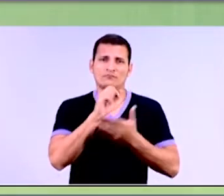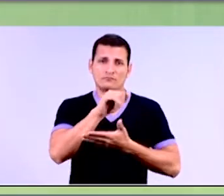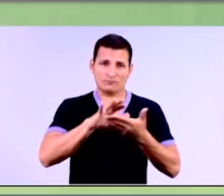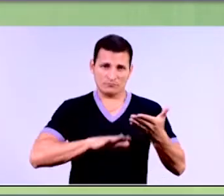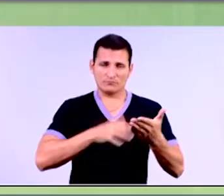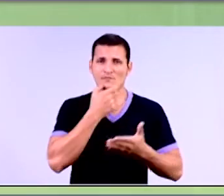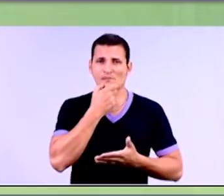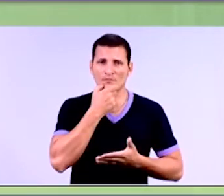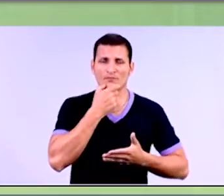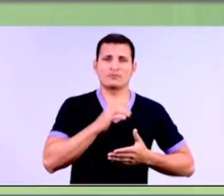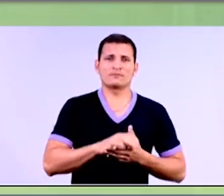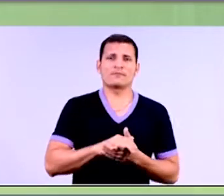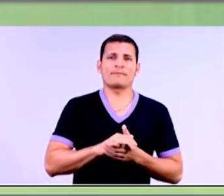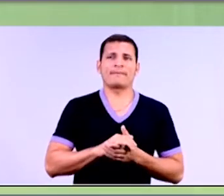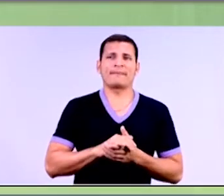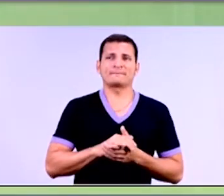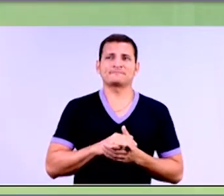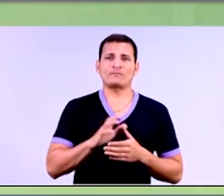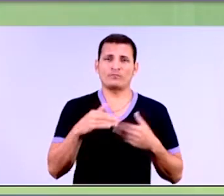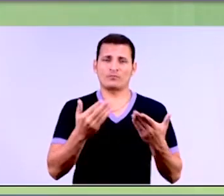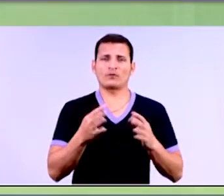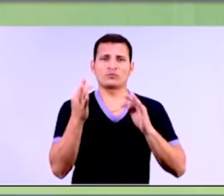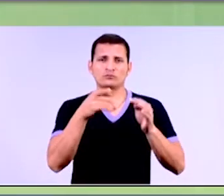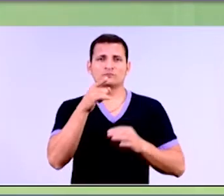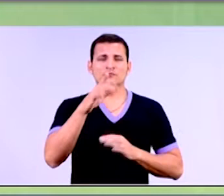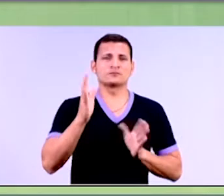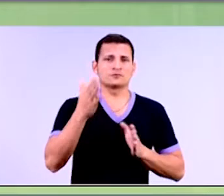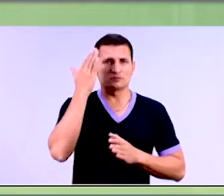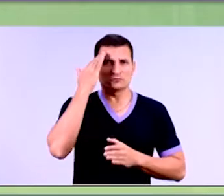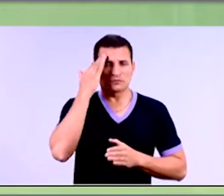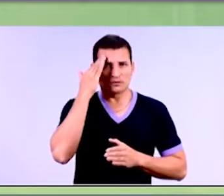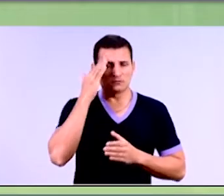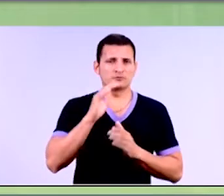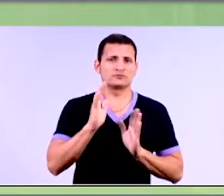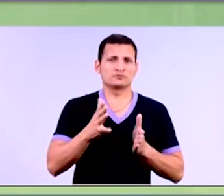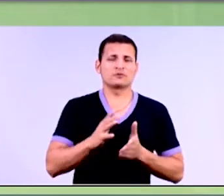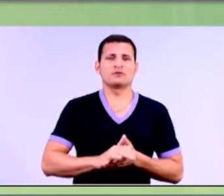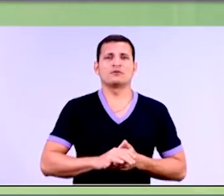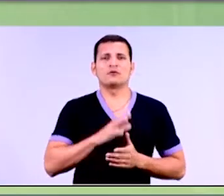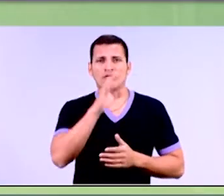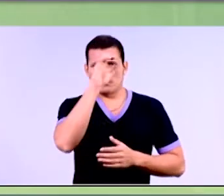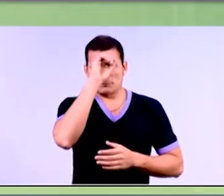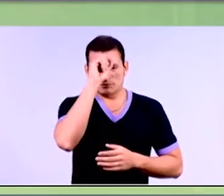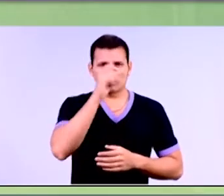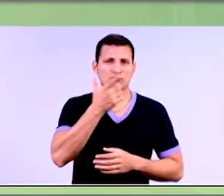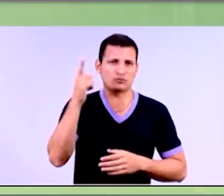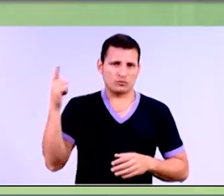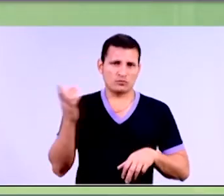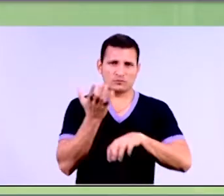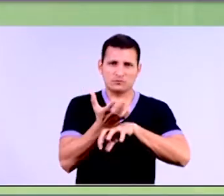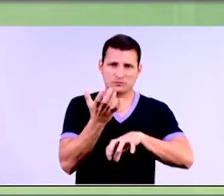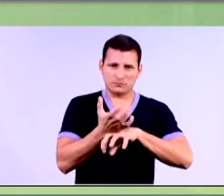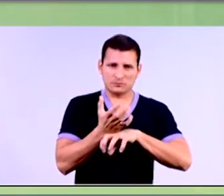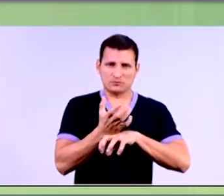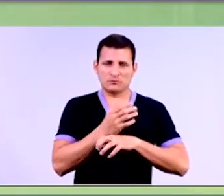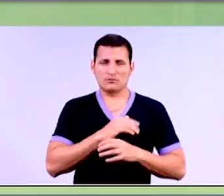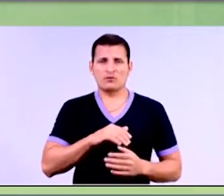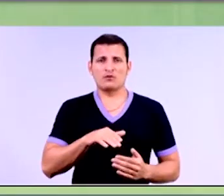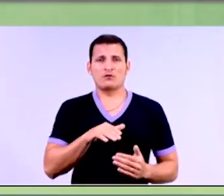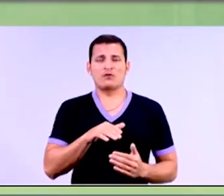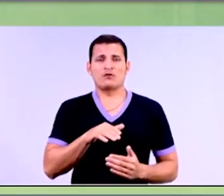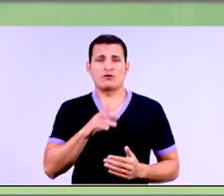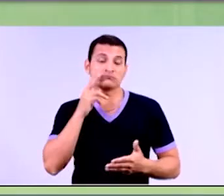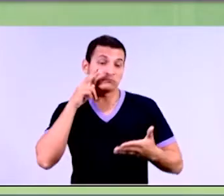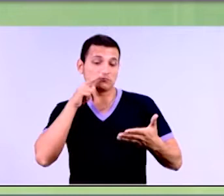inglês. Então, tudo que você já sabe, que você tem adquirido nas outras disciplinas, ao se deparar com um texto em